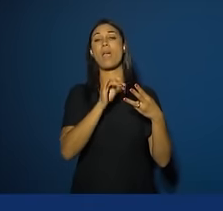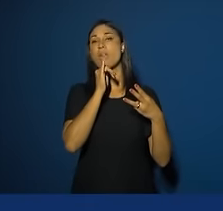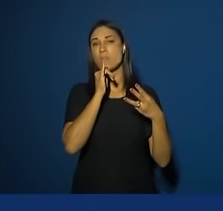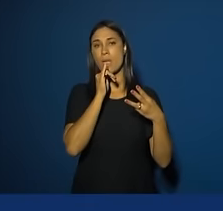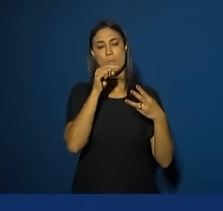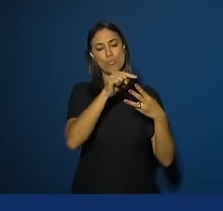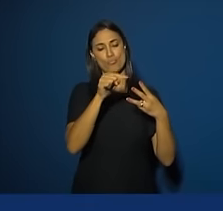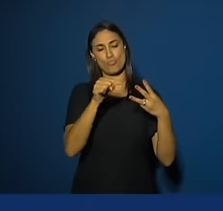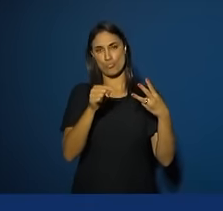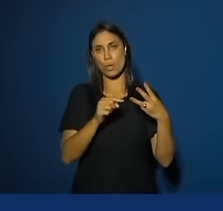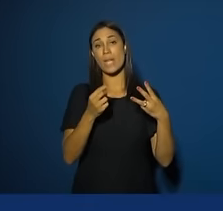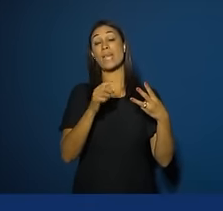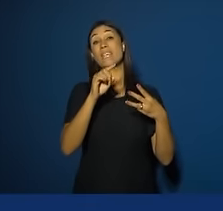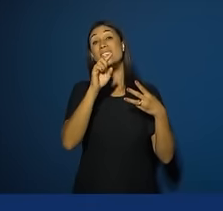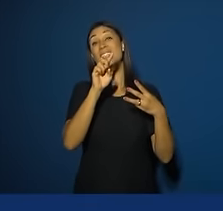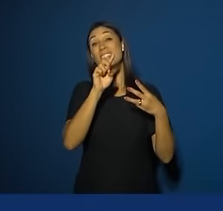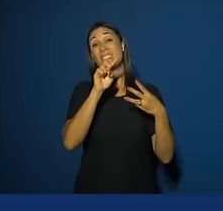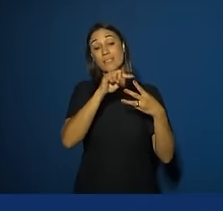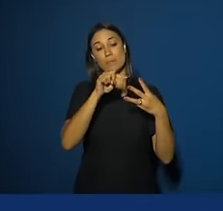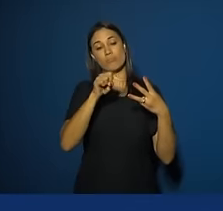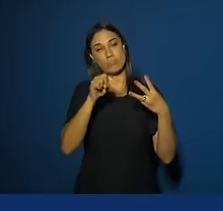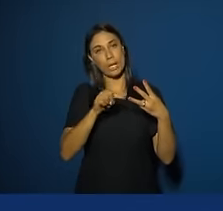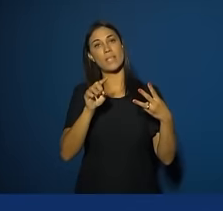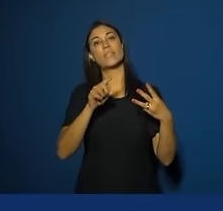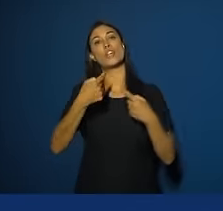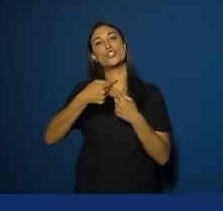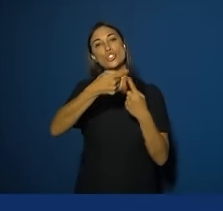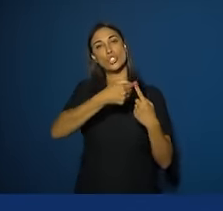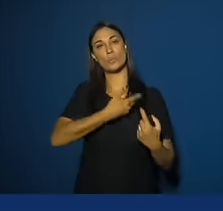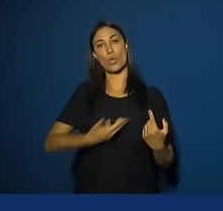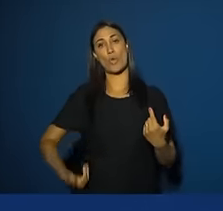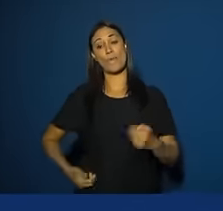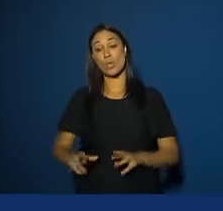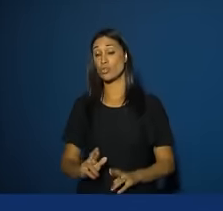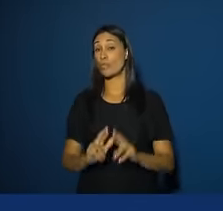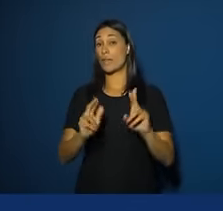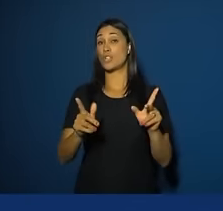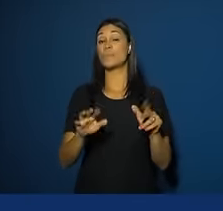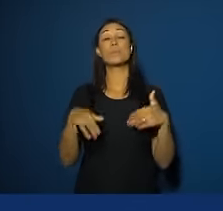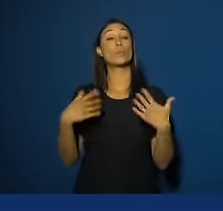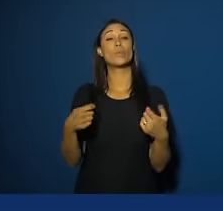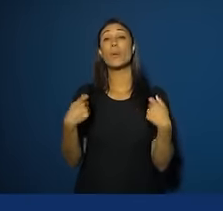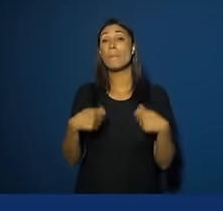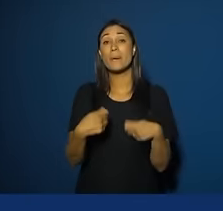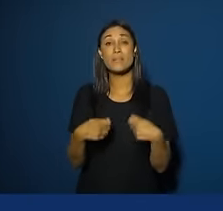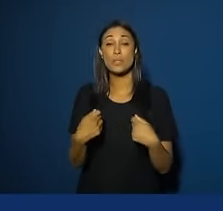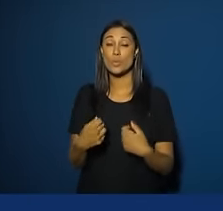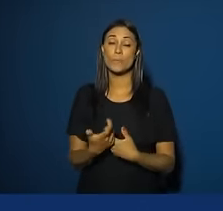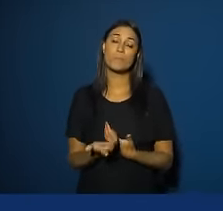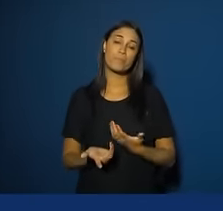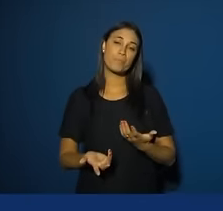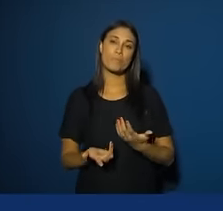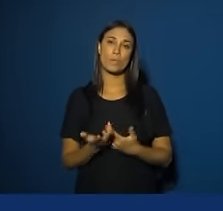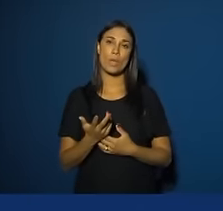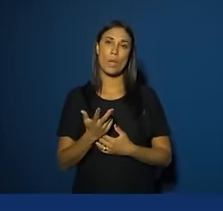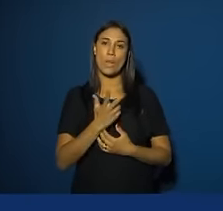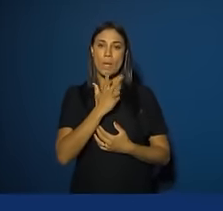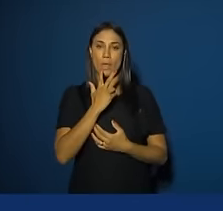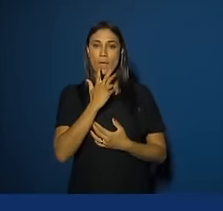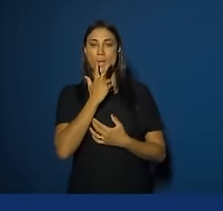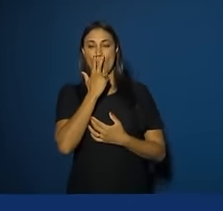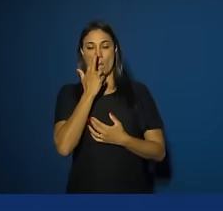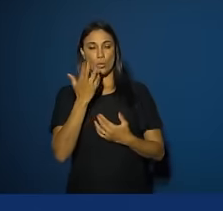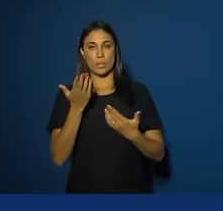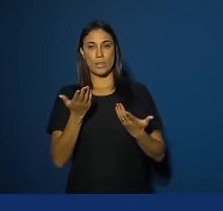avanços institucionais muito relevantes e e e quando precisou eu acho que por isso que quando eu